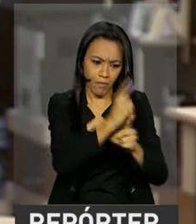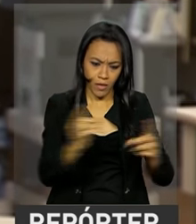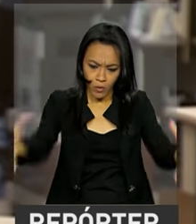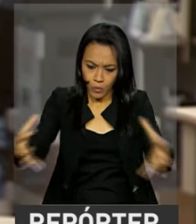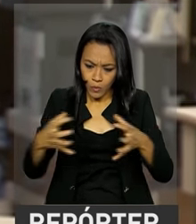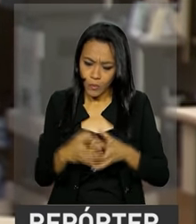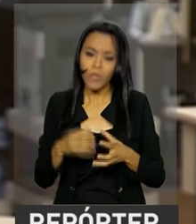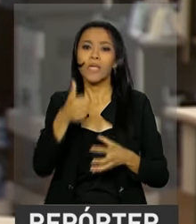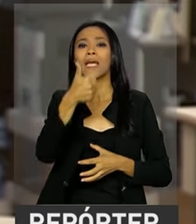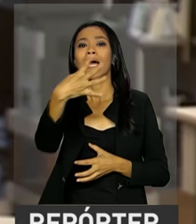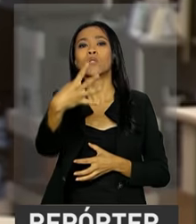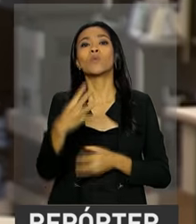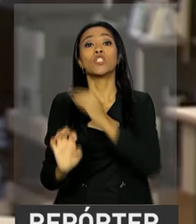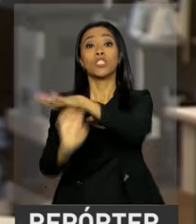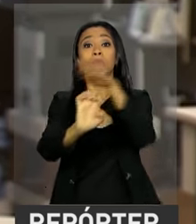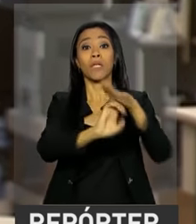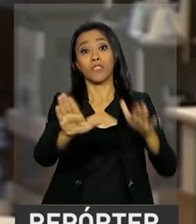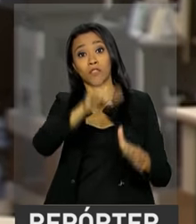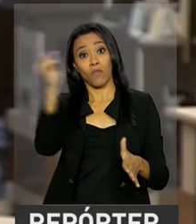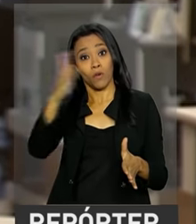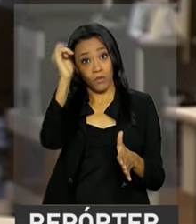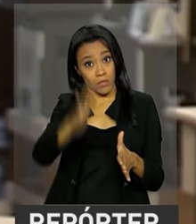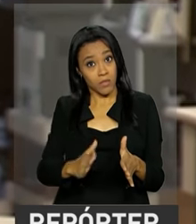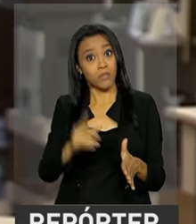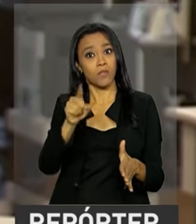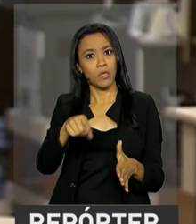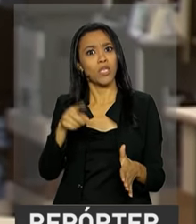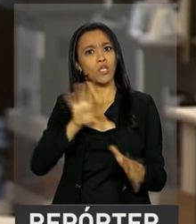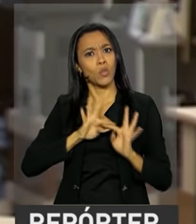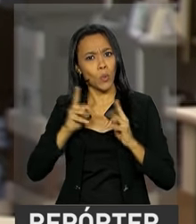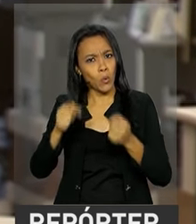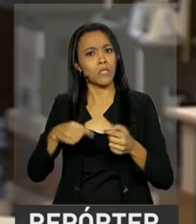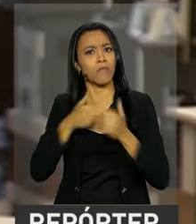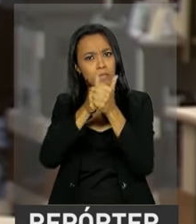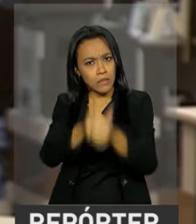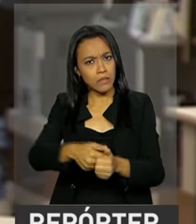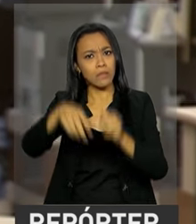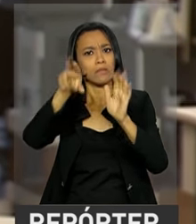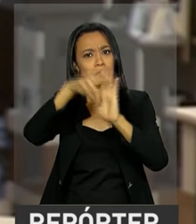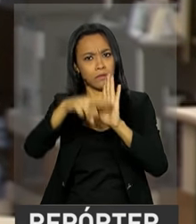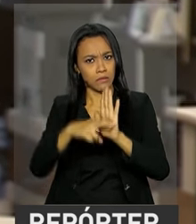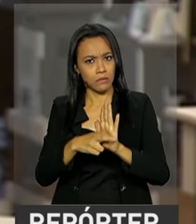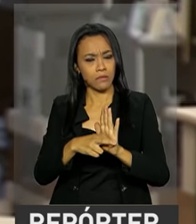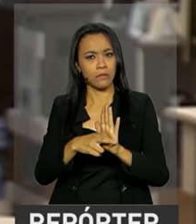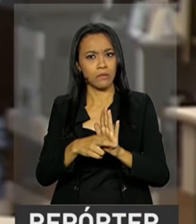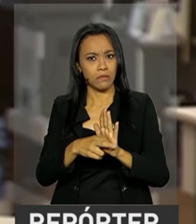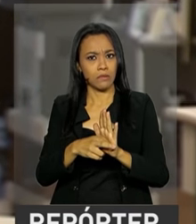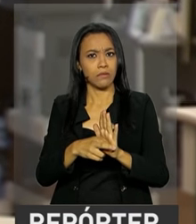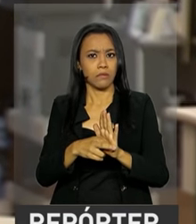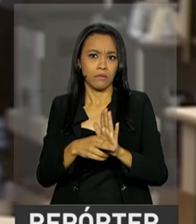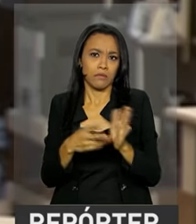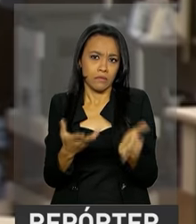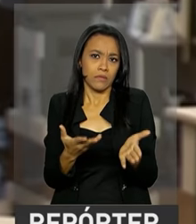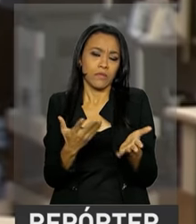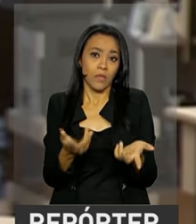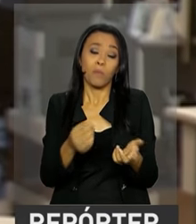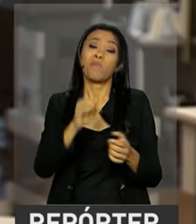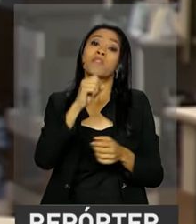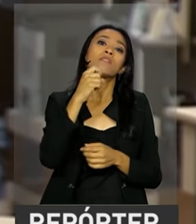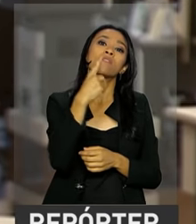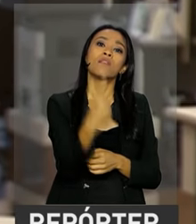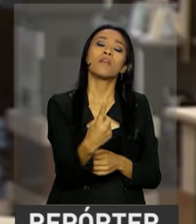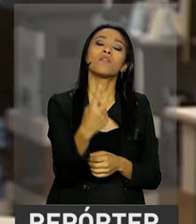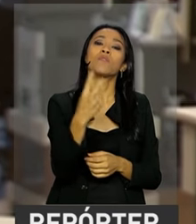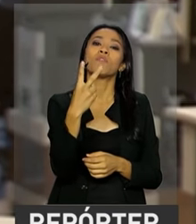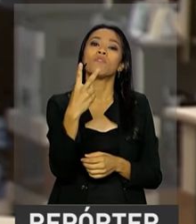empresas estrangeiras, e todas estavam em conformidade com a legislação brasileira, principalmente bacalhau. 121